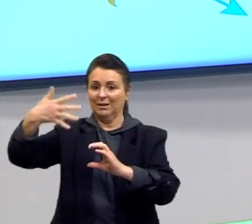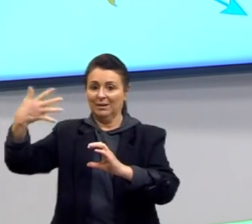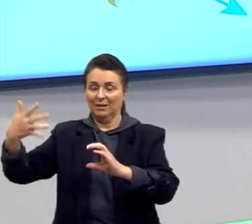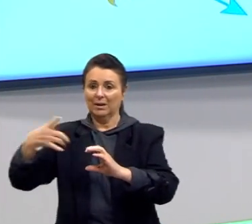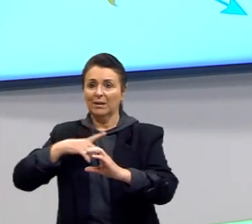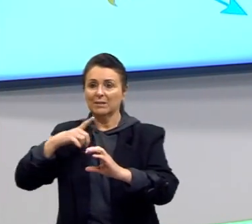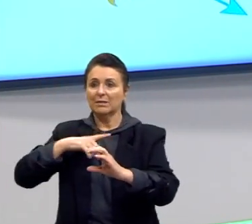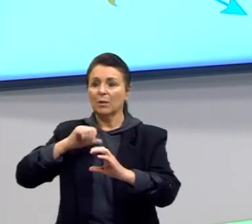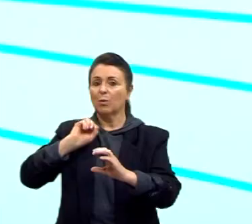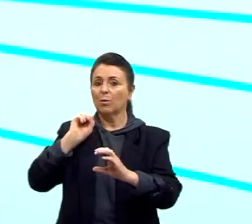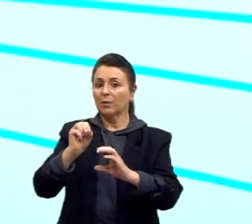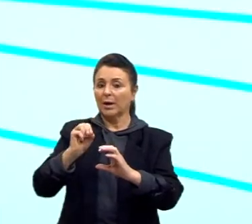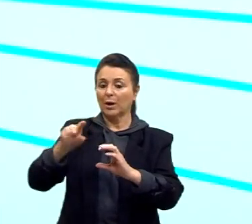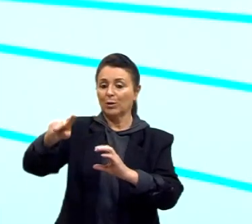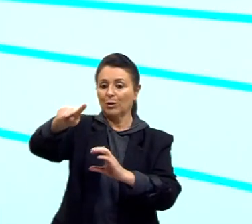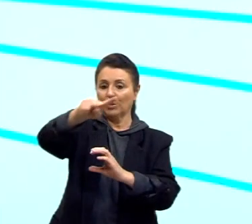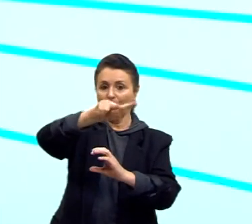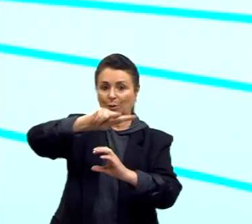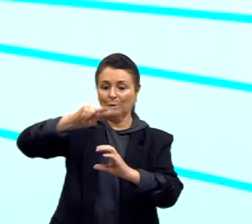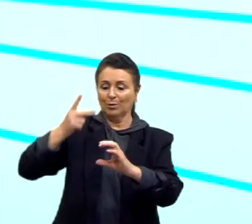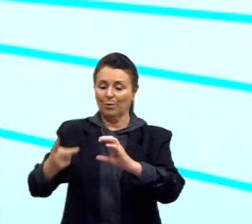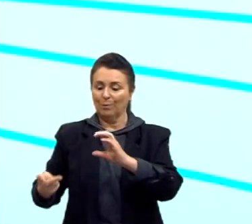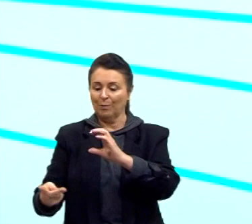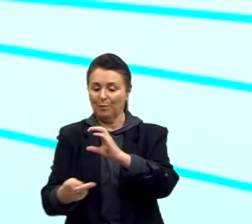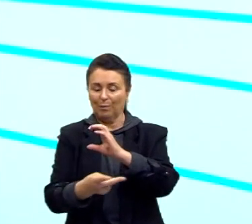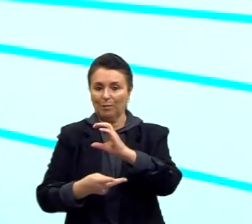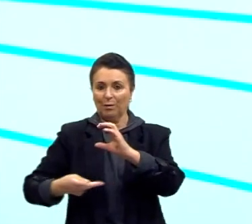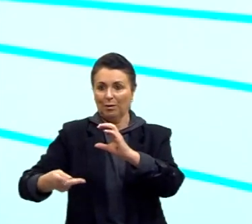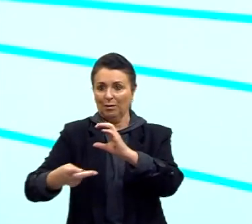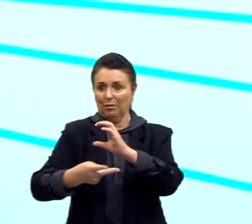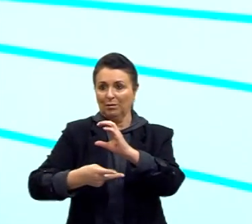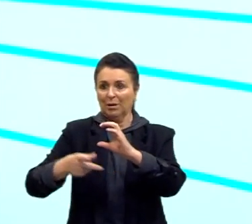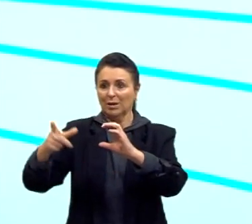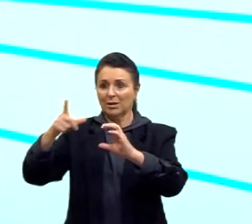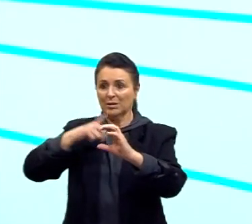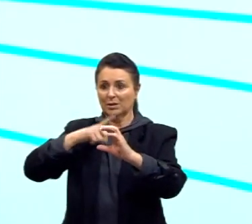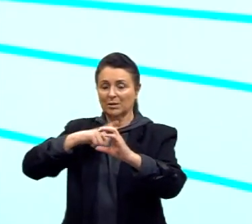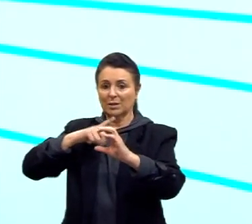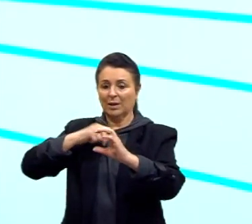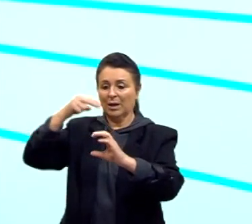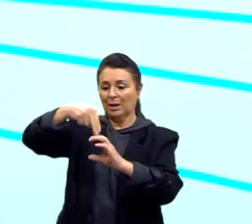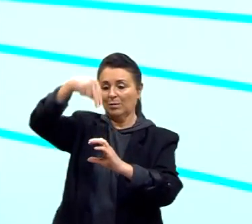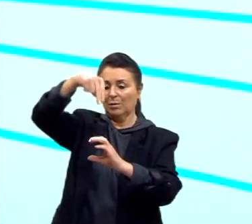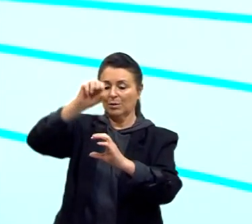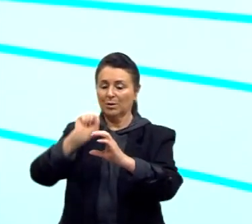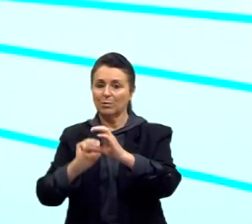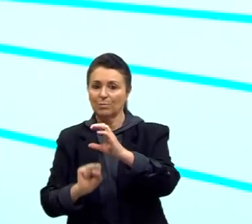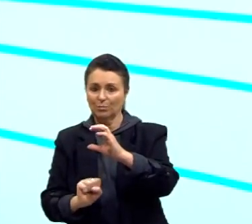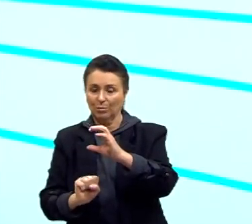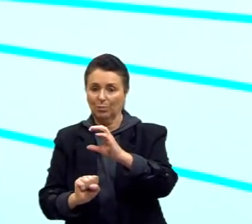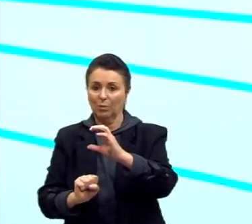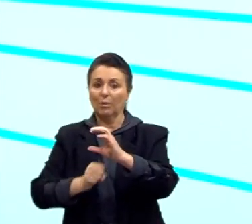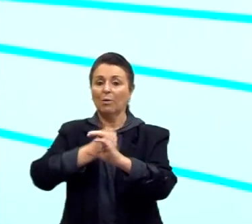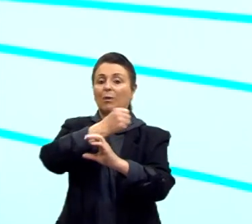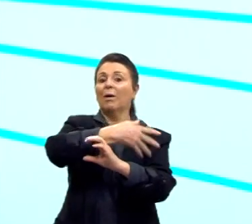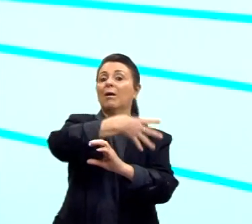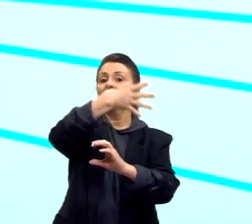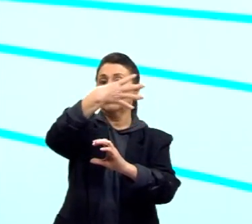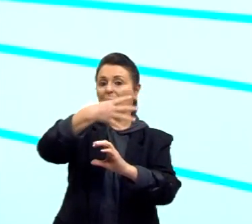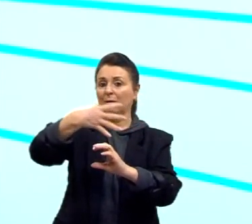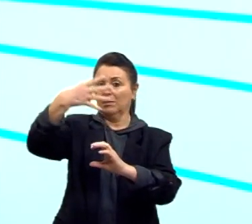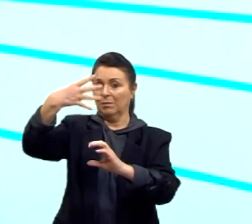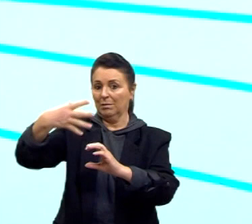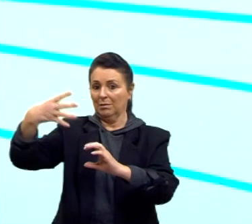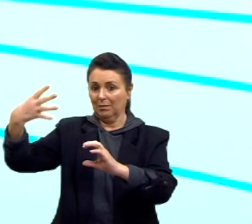verdade são as auroras polares né onde a gente tem então tanta do Norte é do Sul mas aurora boreal